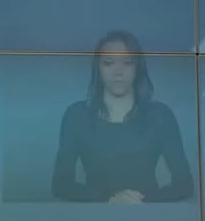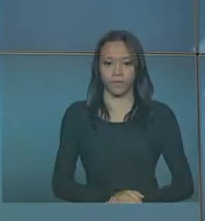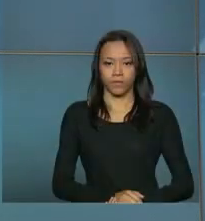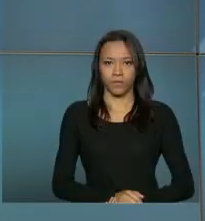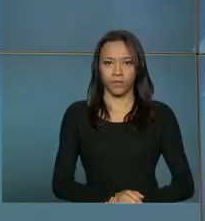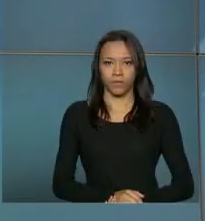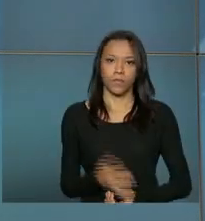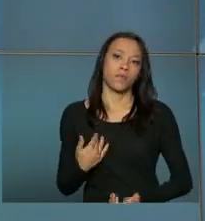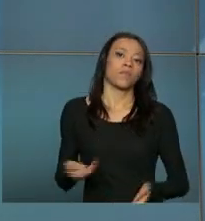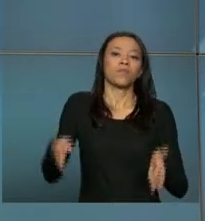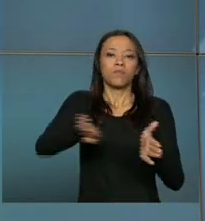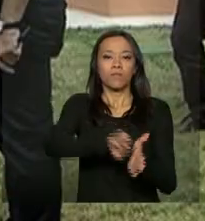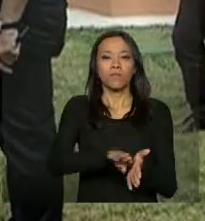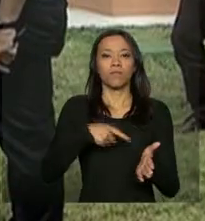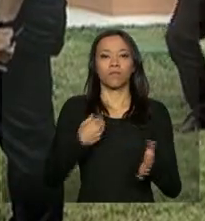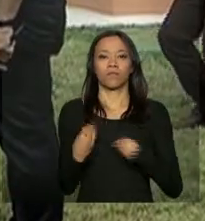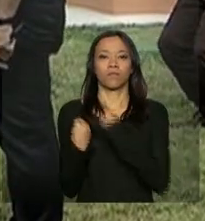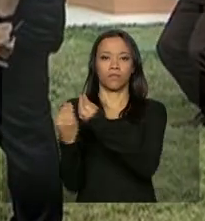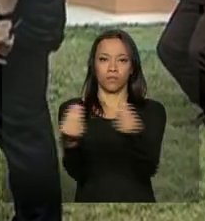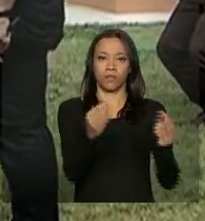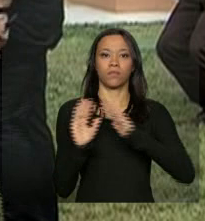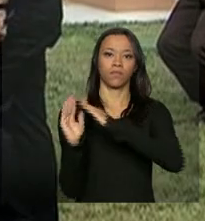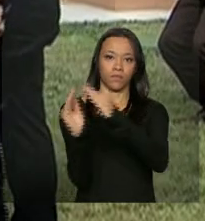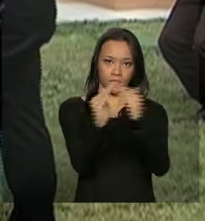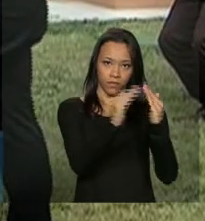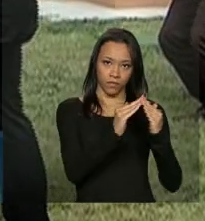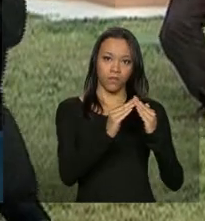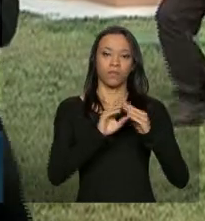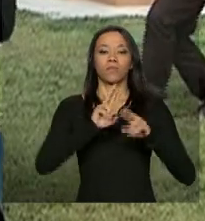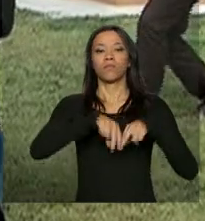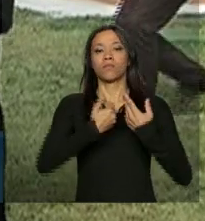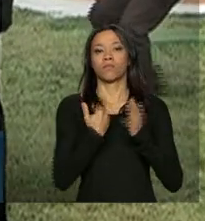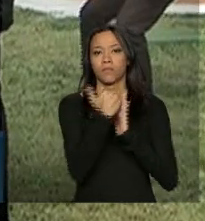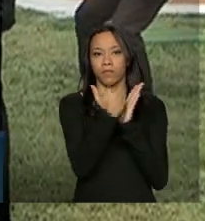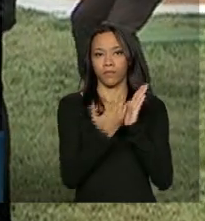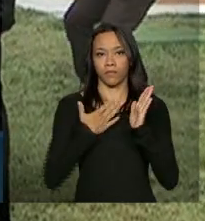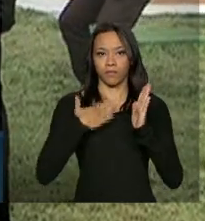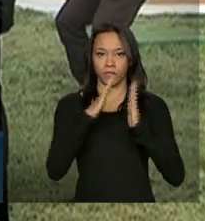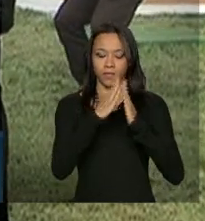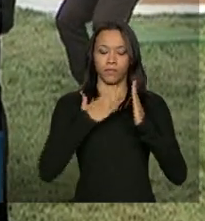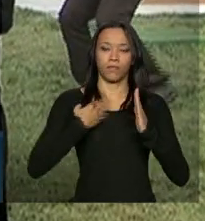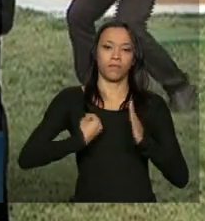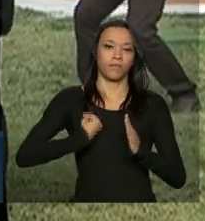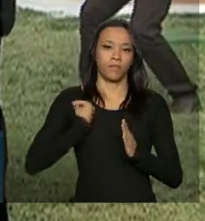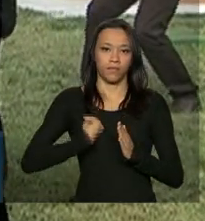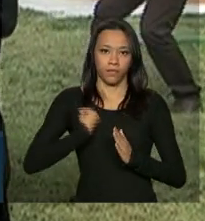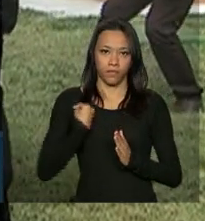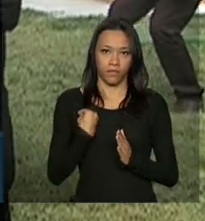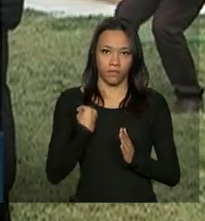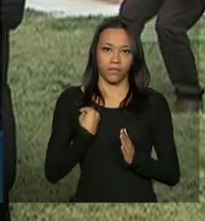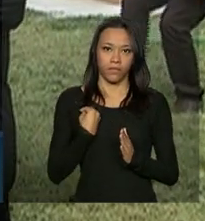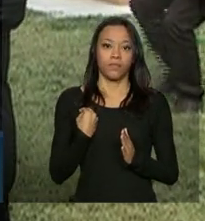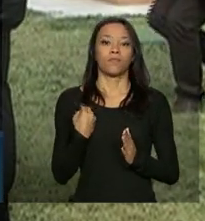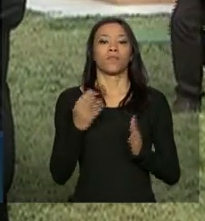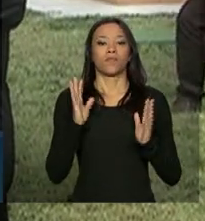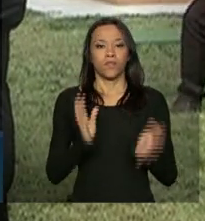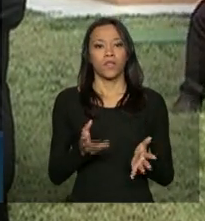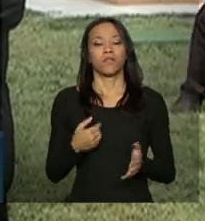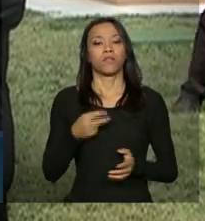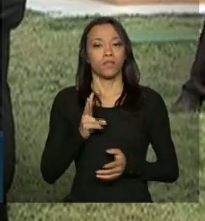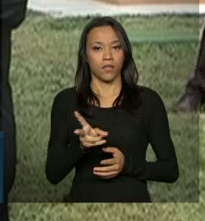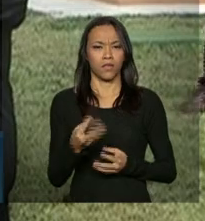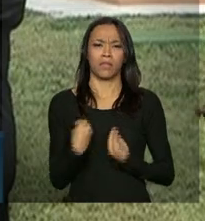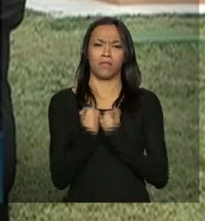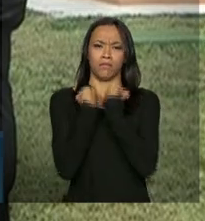Cosmos Onde serão entregues unidades habitacionais pelo programa Minha Casa Minha Vida como fazem toda